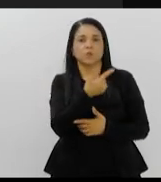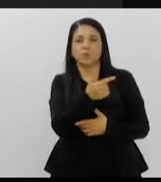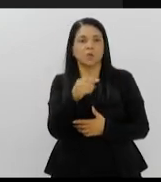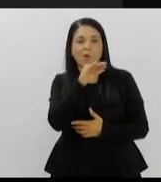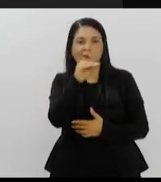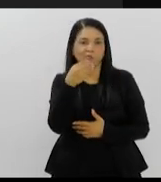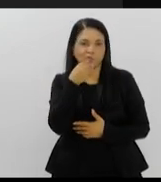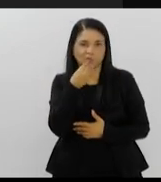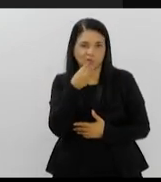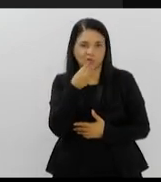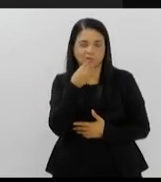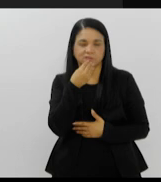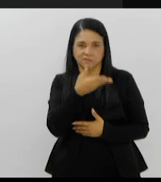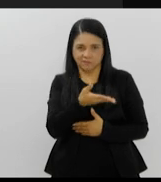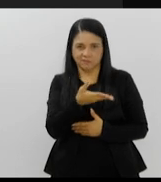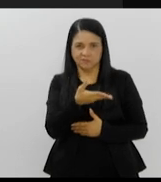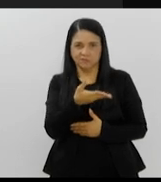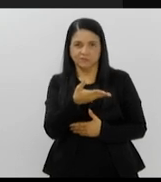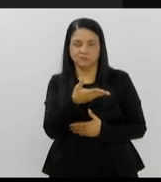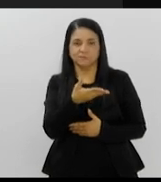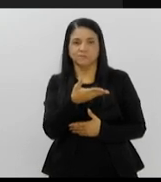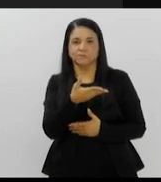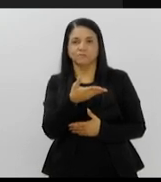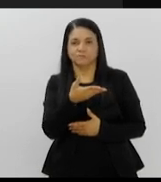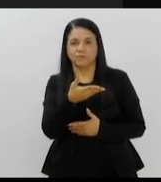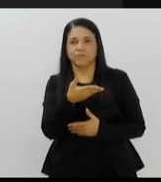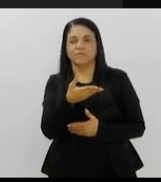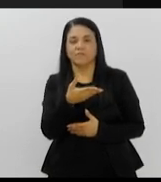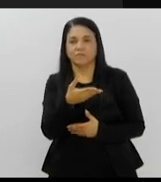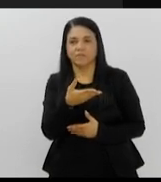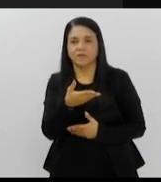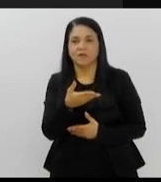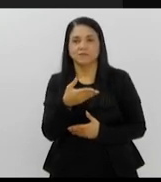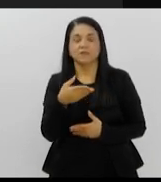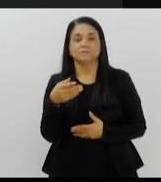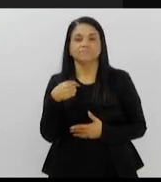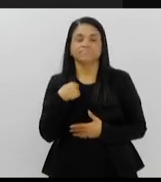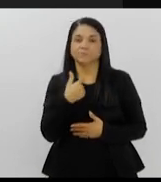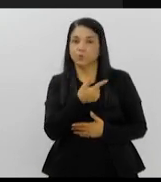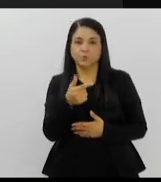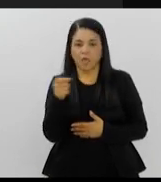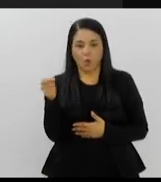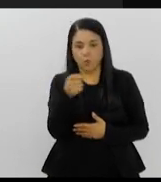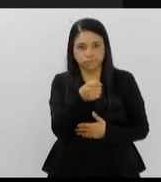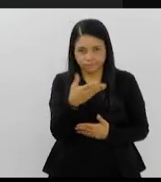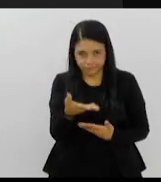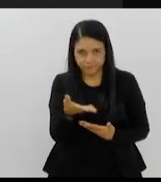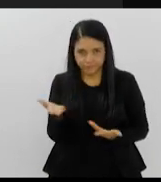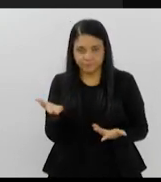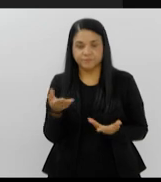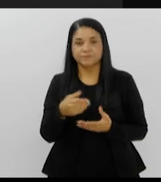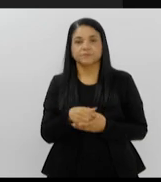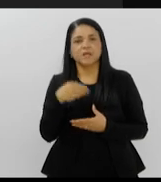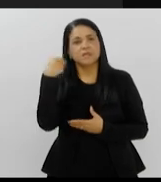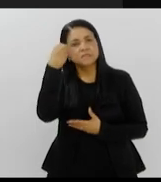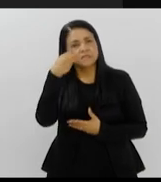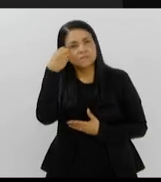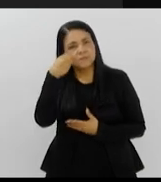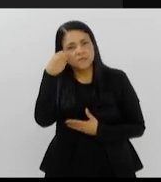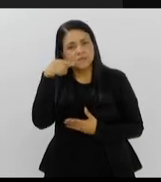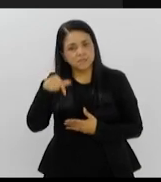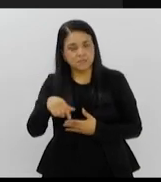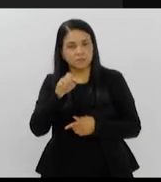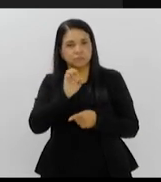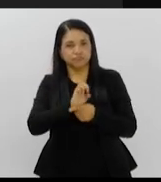oportunidade de reinserção no mercado. A nossa experiência, quando fizemos aqui no